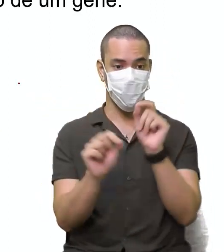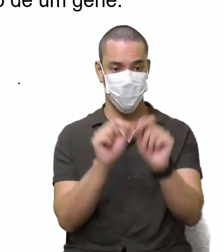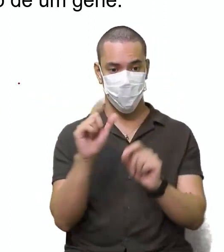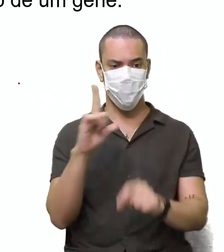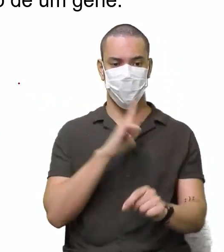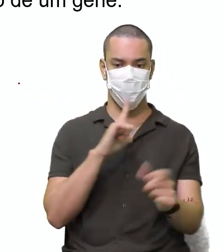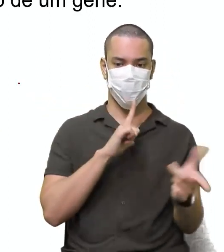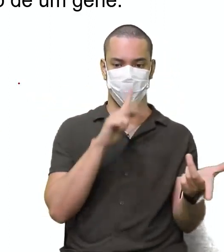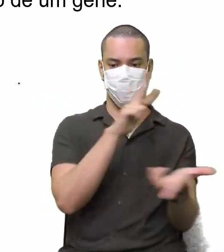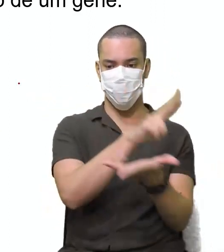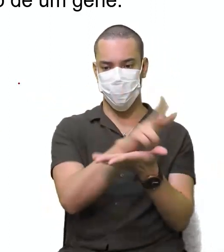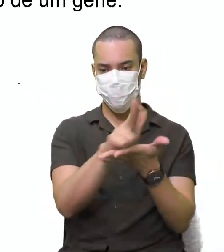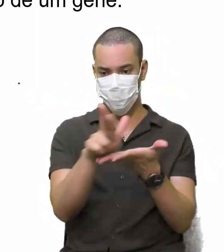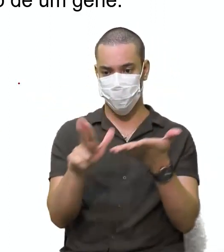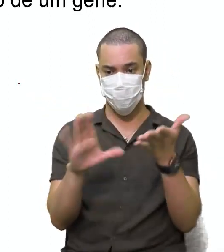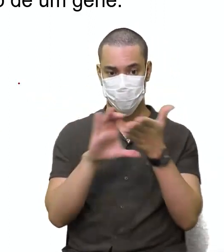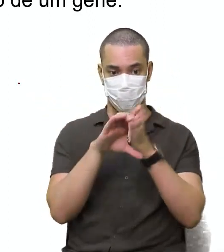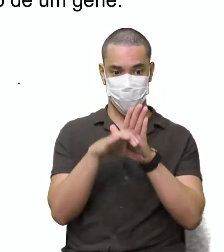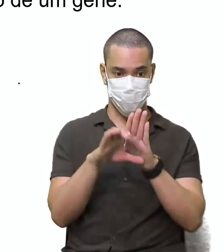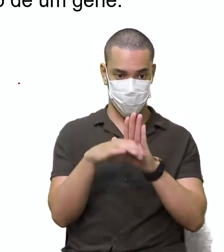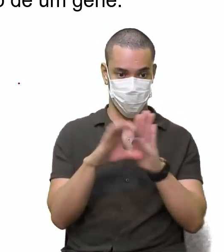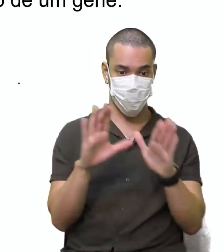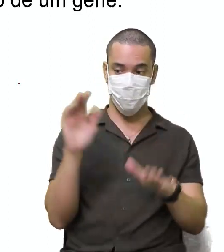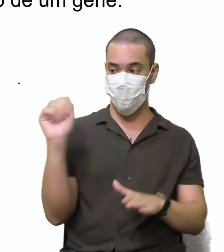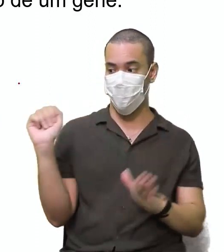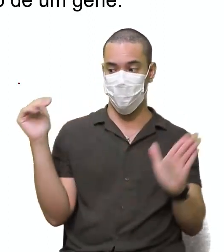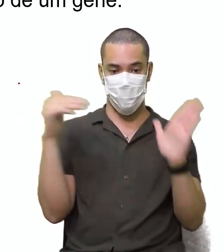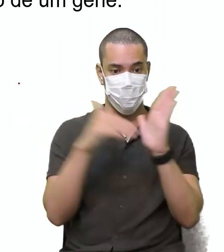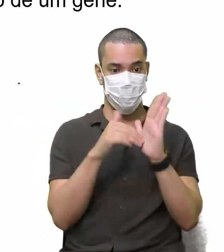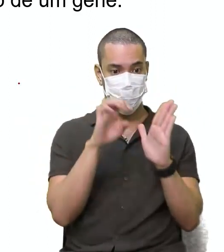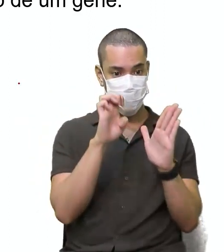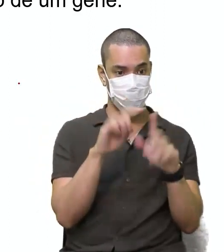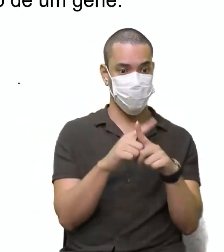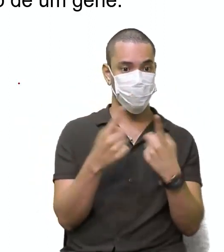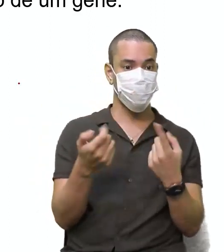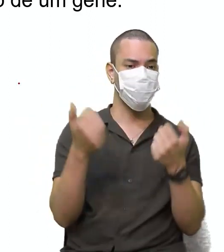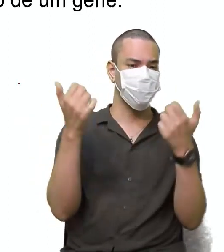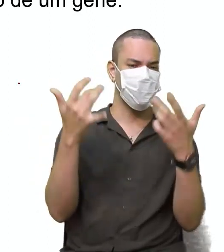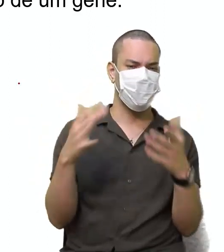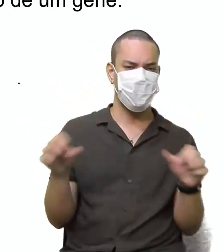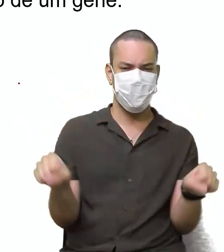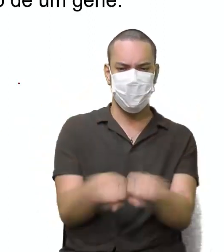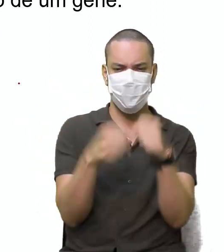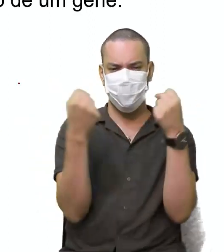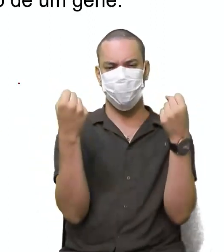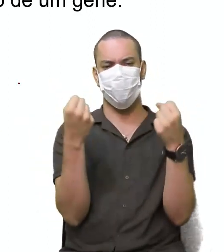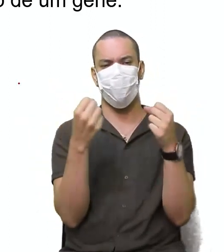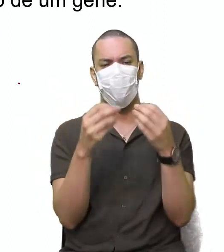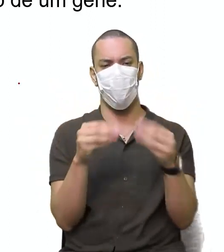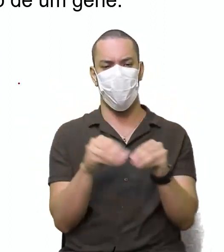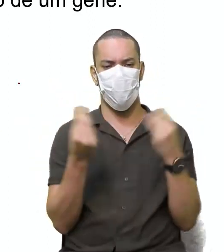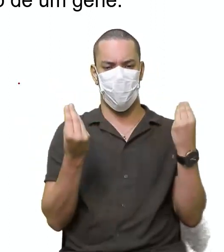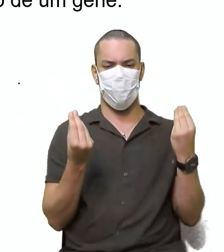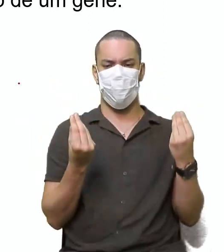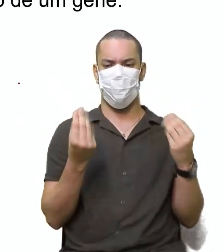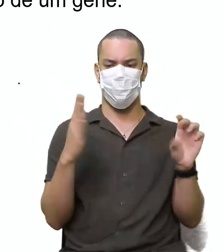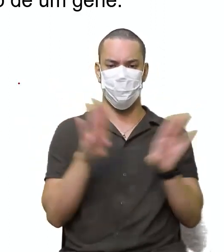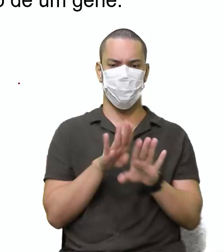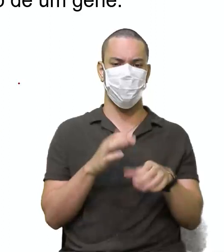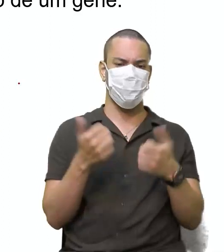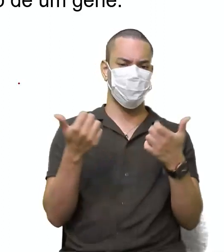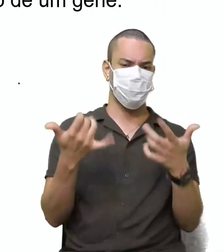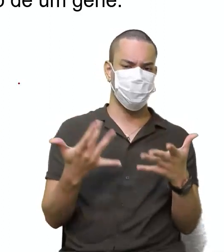vários conceitos aí de A até E, tá? Fala da destruição do gene, rompimento do gene, fala da expressão